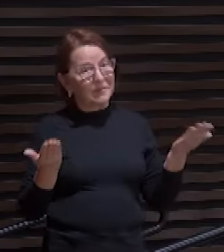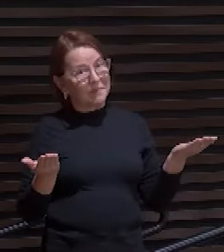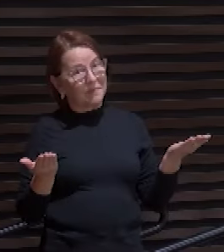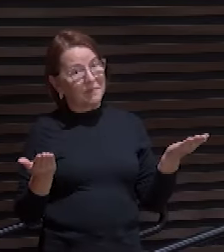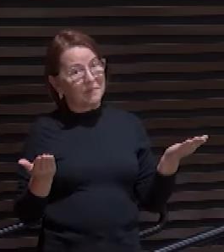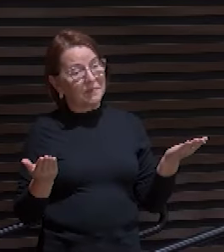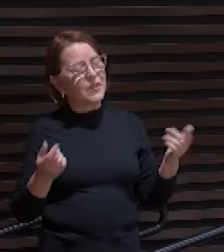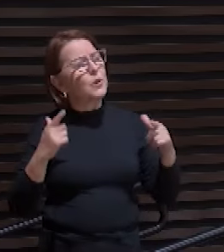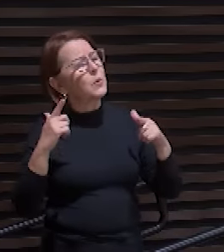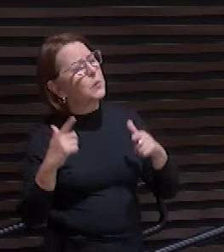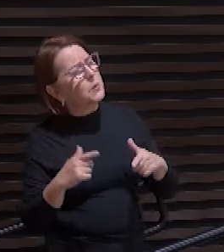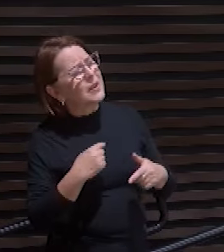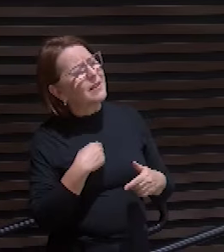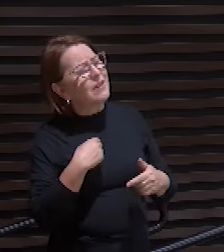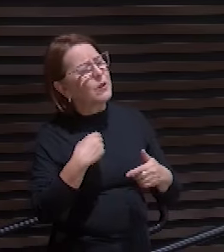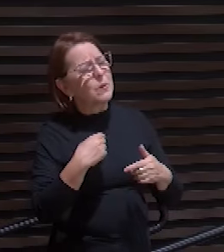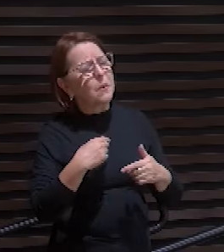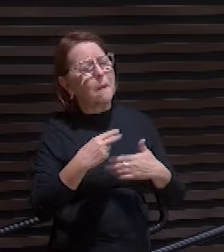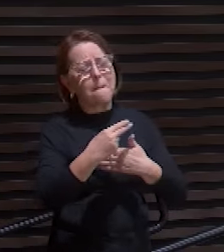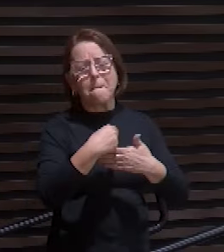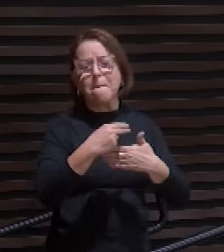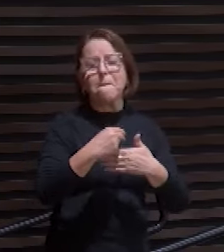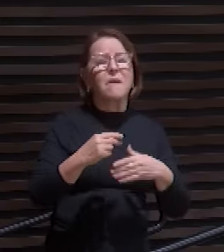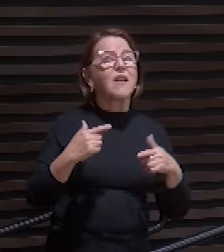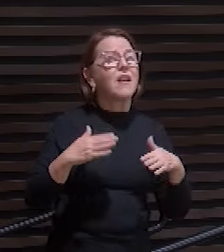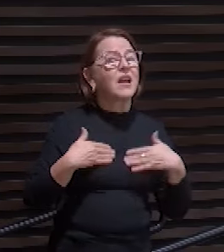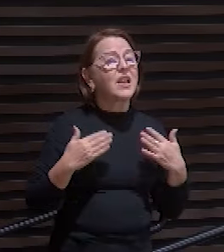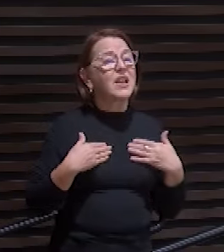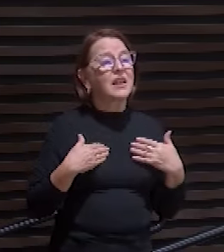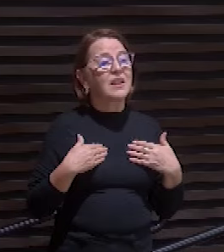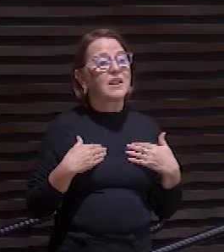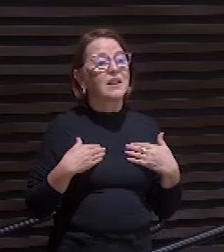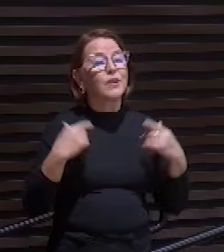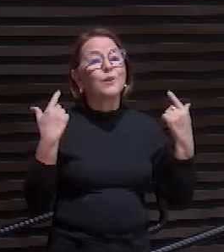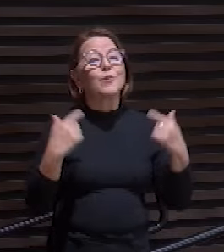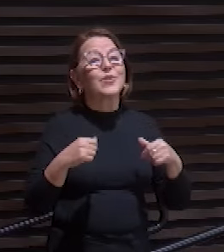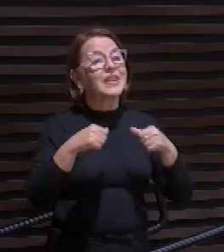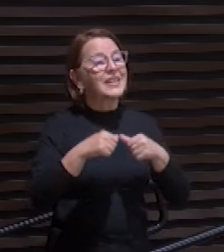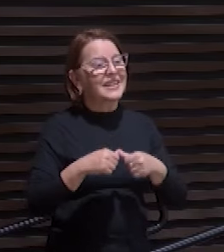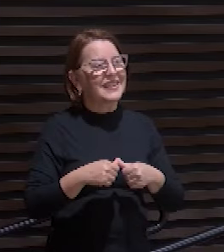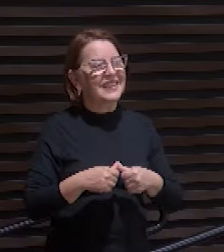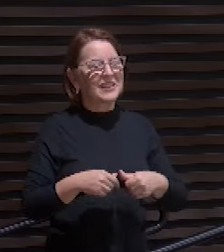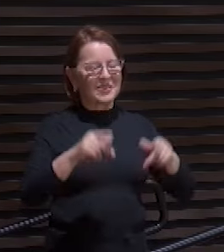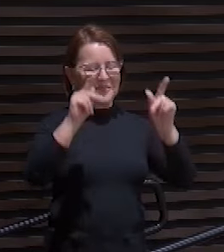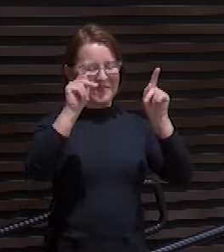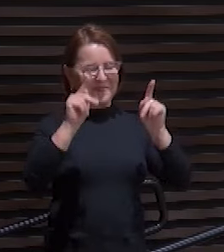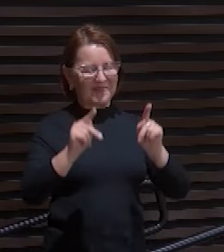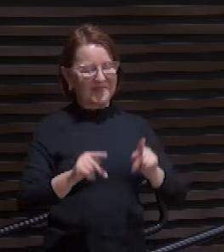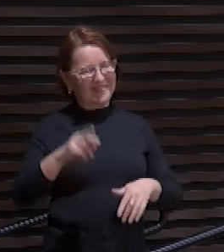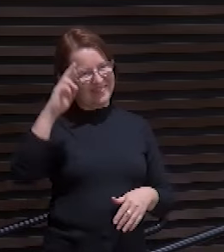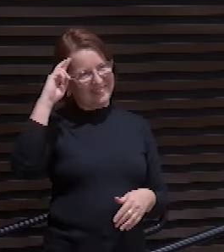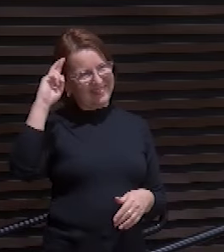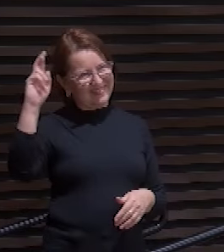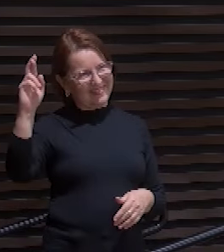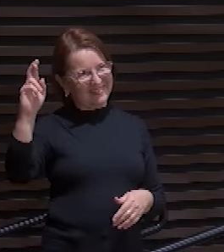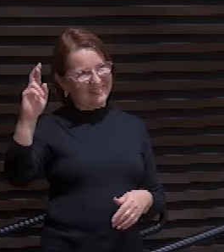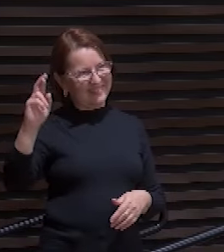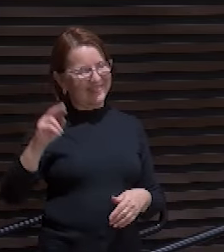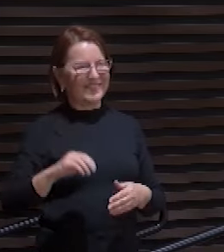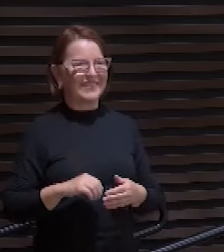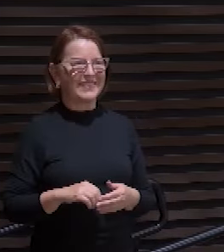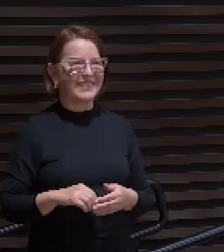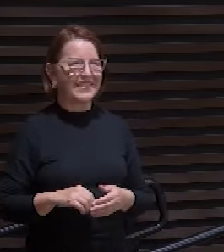De onde que eu estou buscando alegria? Aonde que está a alegria? É na presença do Senhor. Olha o Salmo 30,